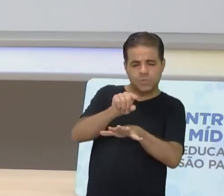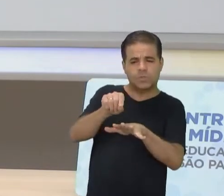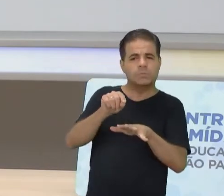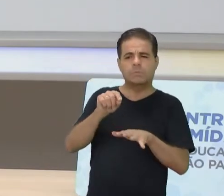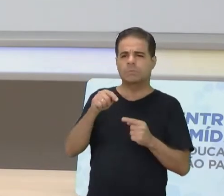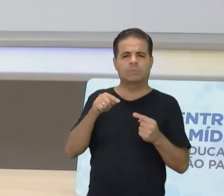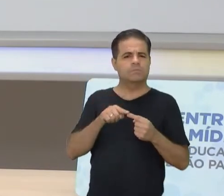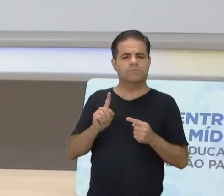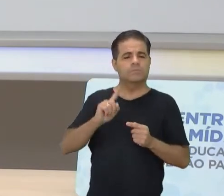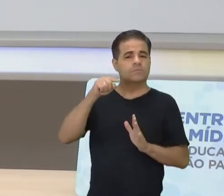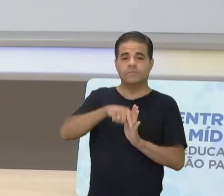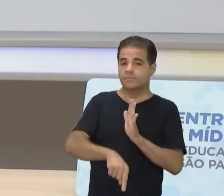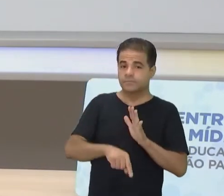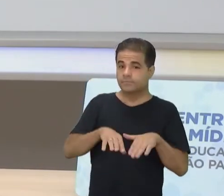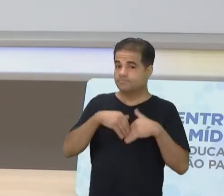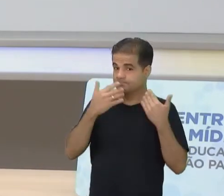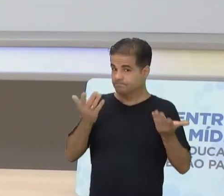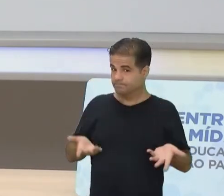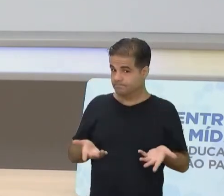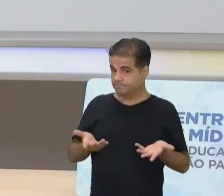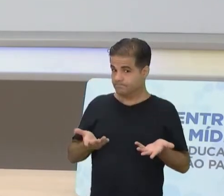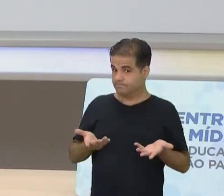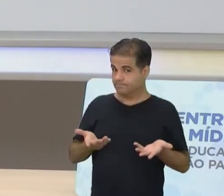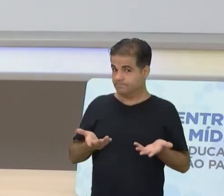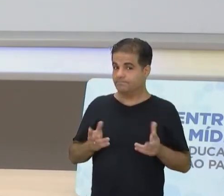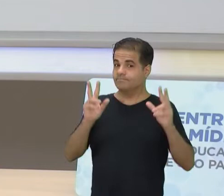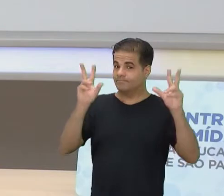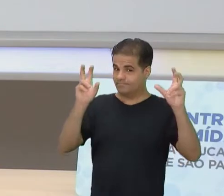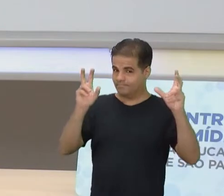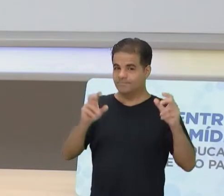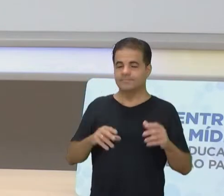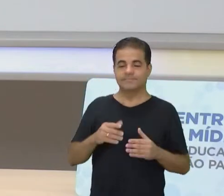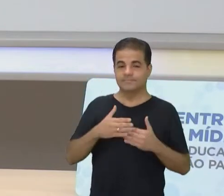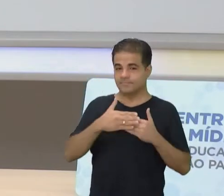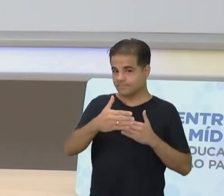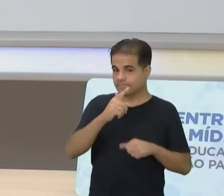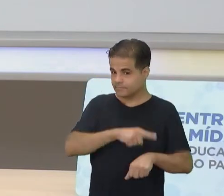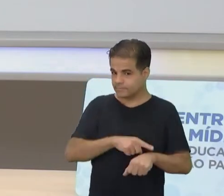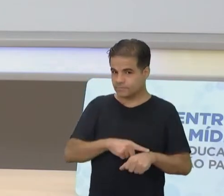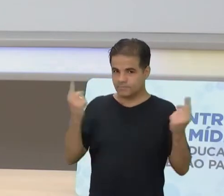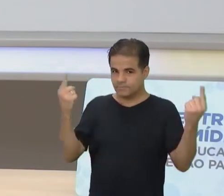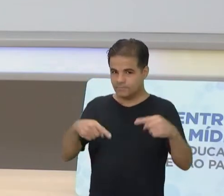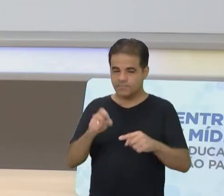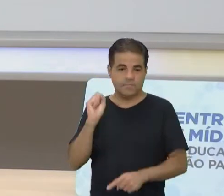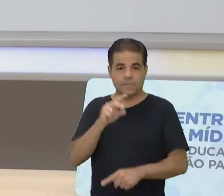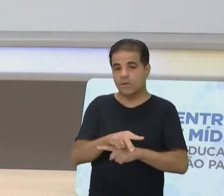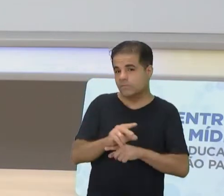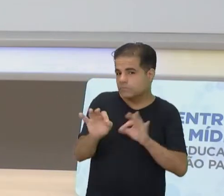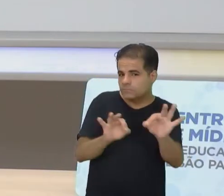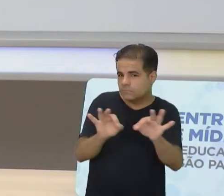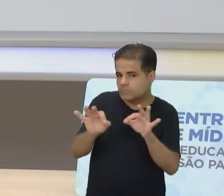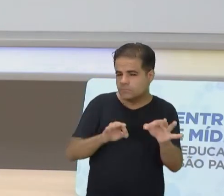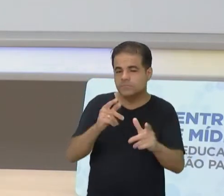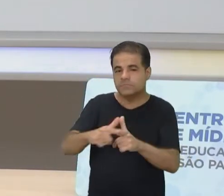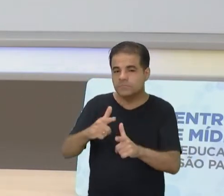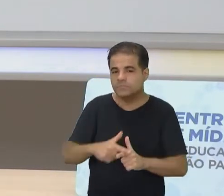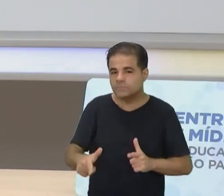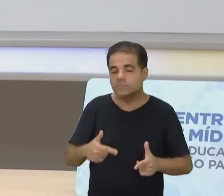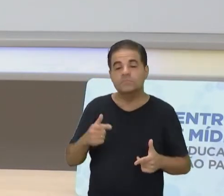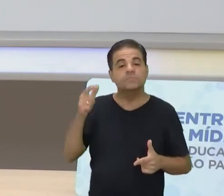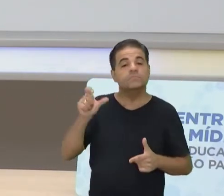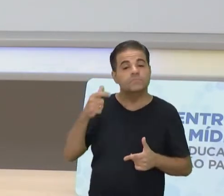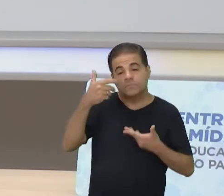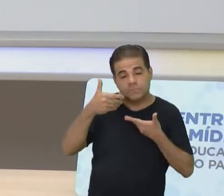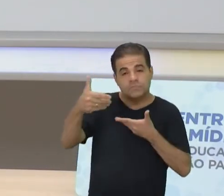qual é esse aprofundamento que é o Start, a hora do desafio, como se tornar um resolvedor de problema. Eu estou aqui